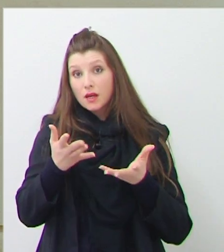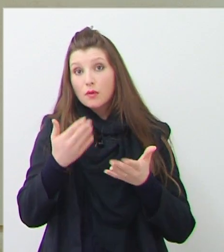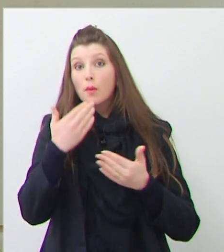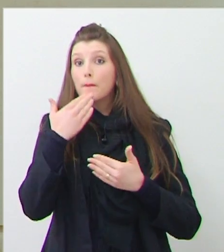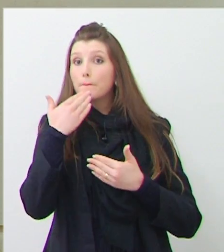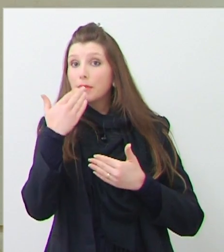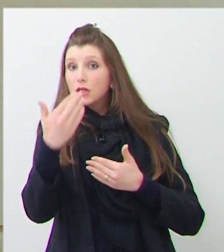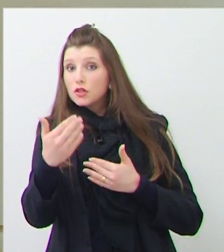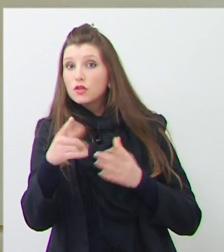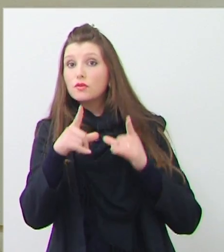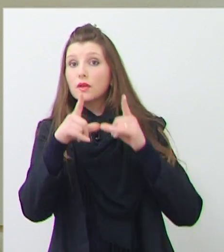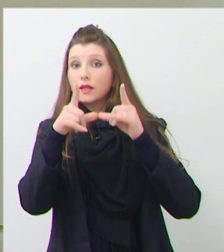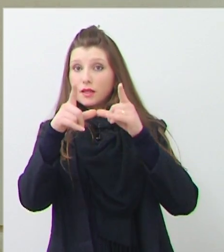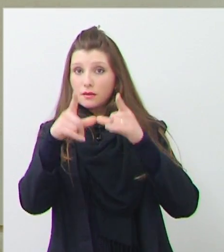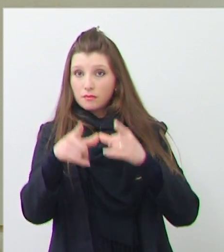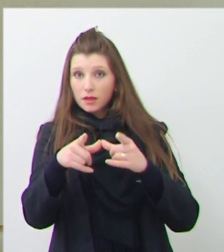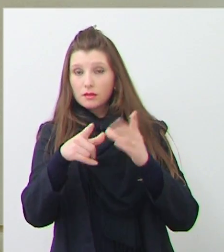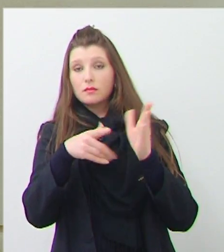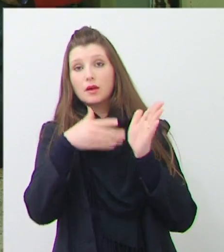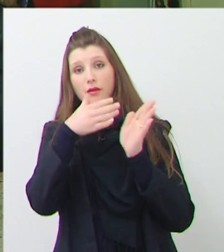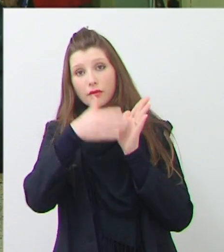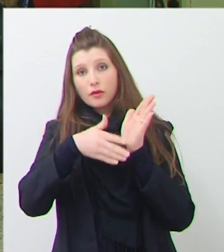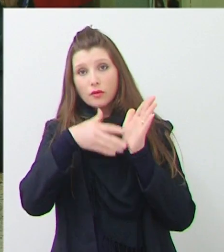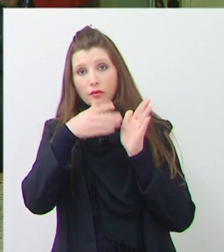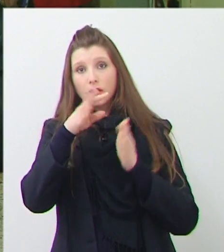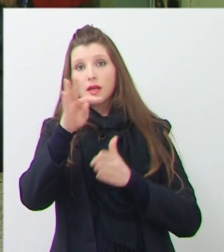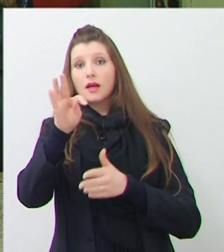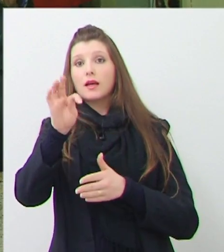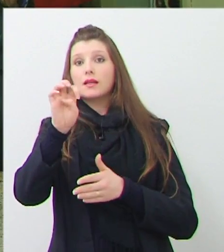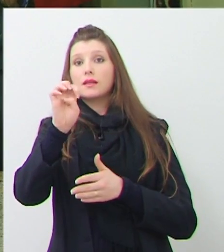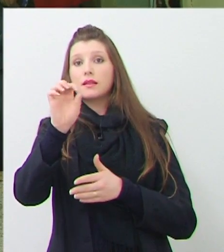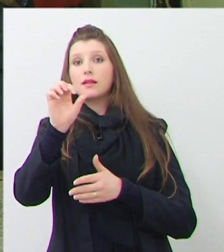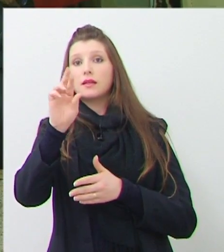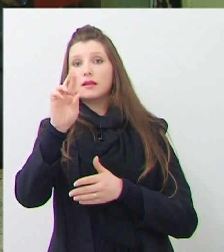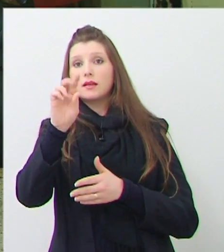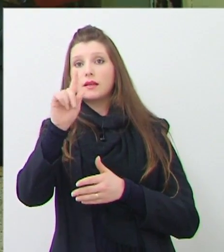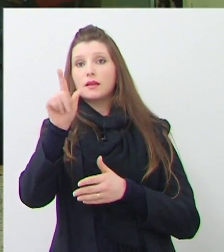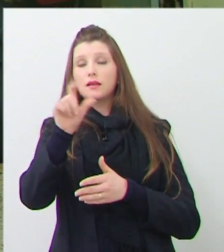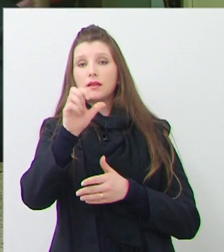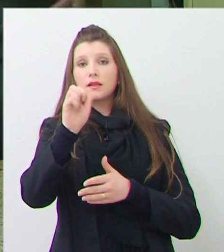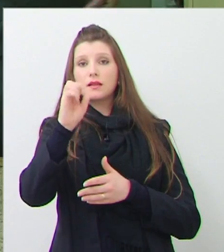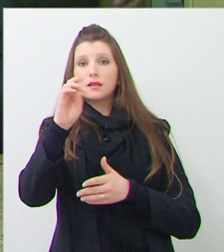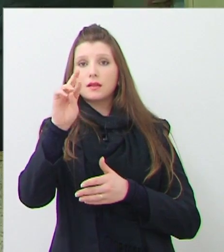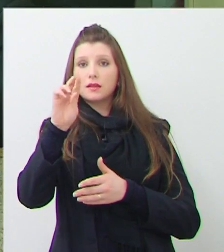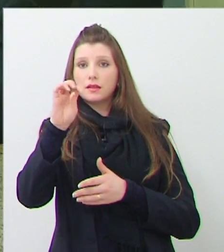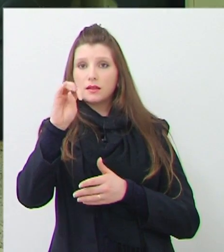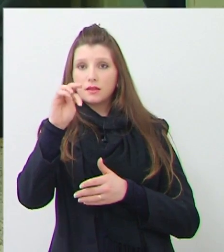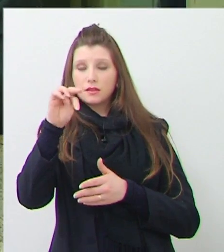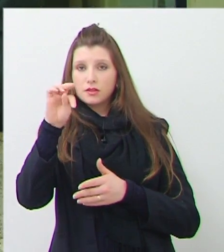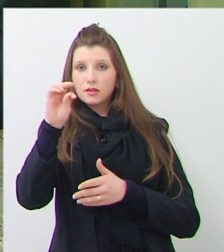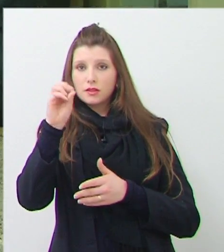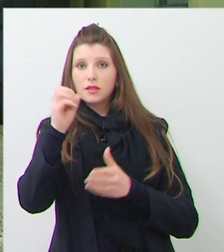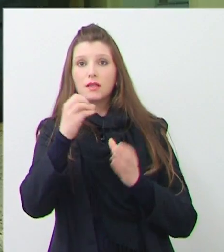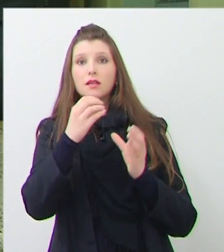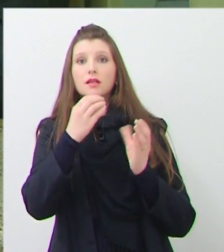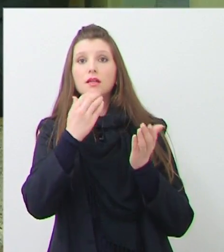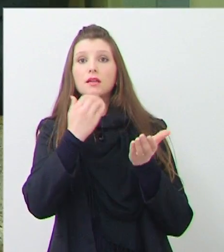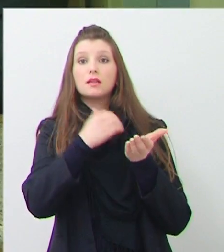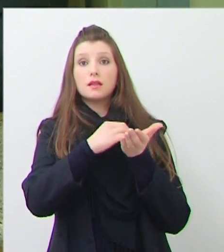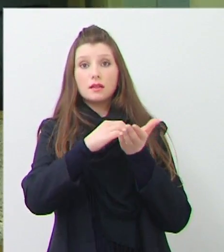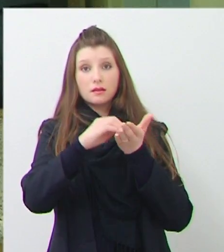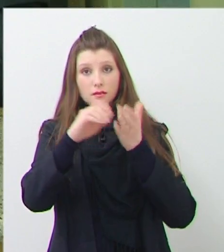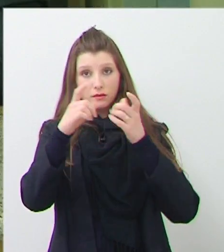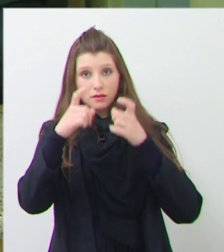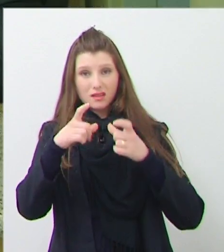Ferrovia Tereza Cristina, tanto quanto a Secretaria de Infraestrutura do município, para que olhe com carinho se tem um